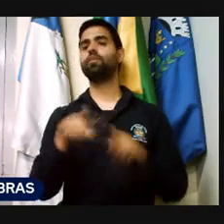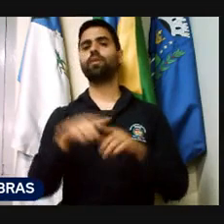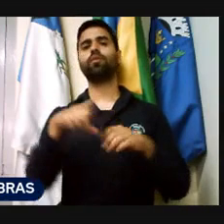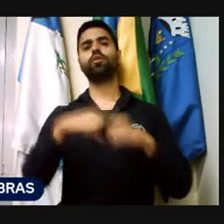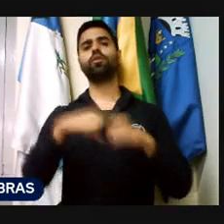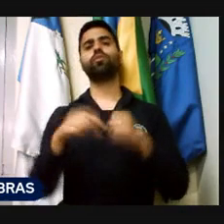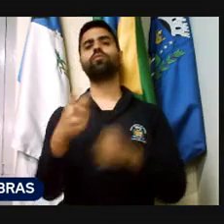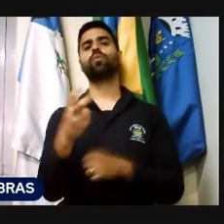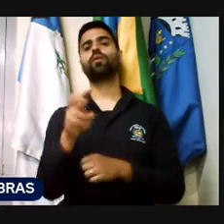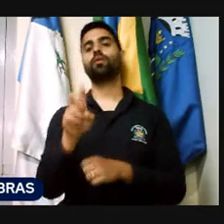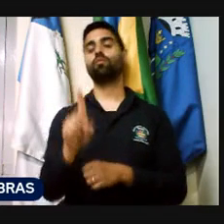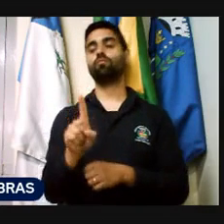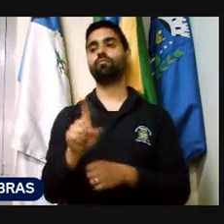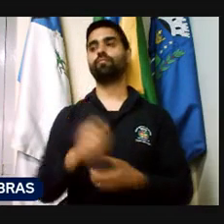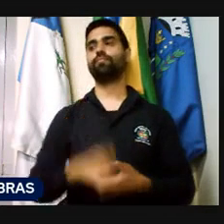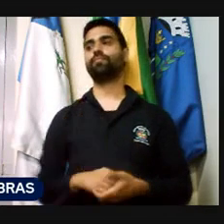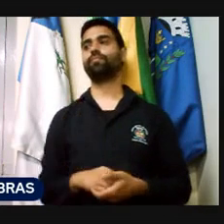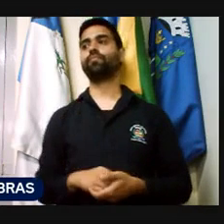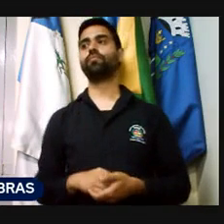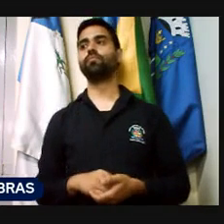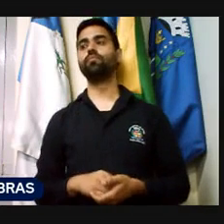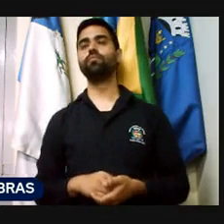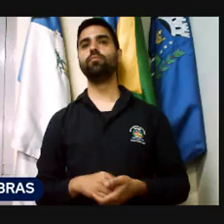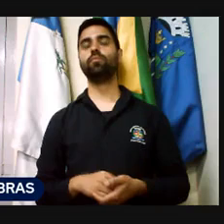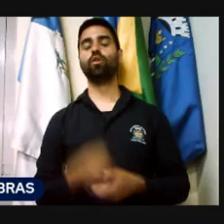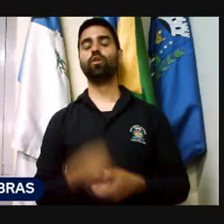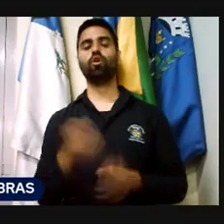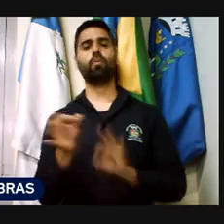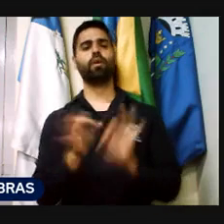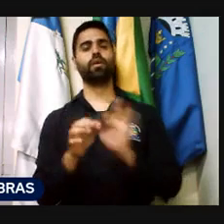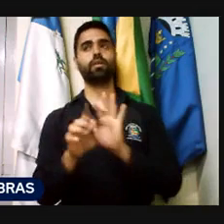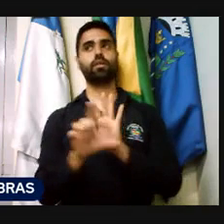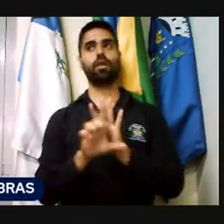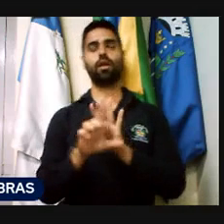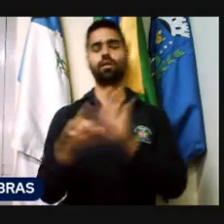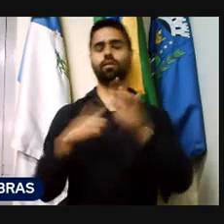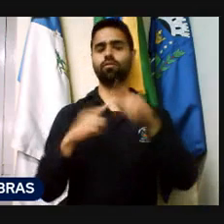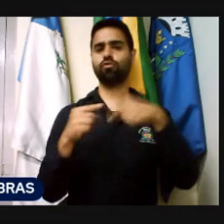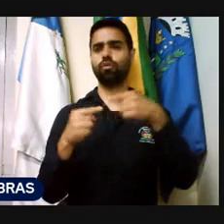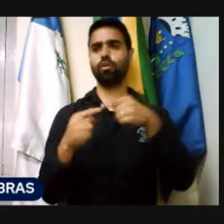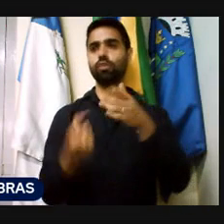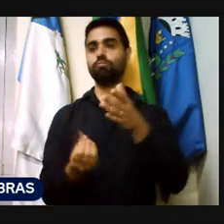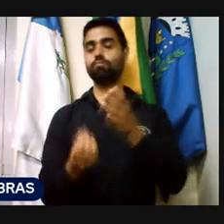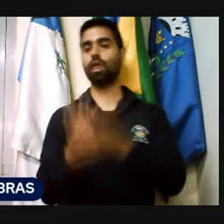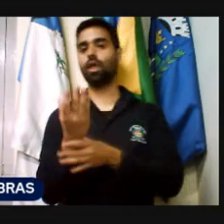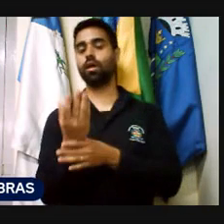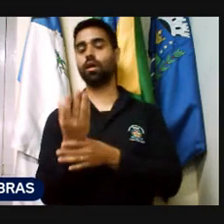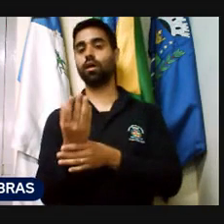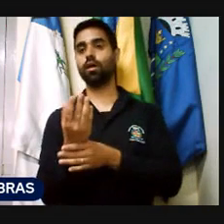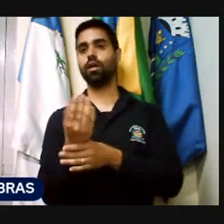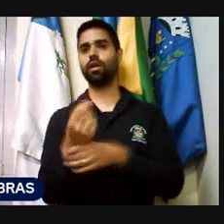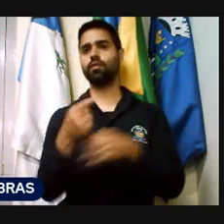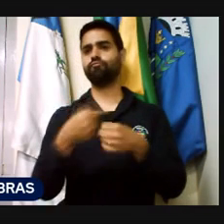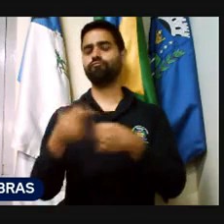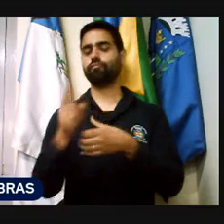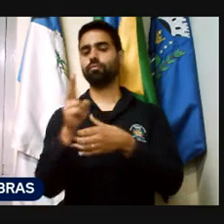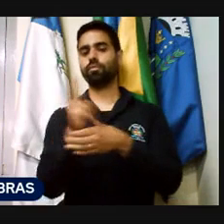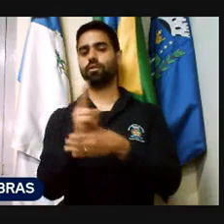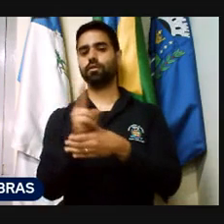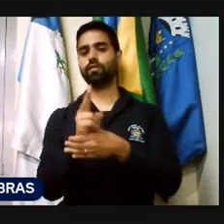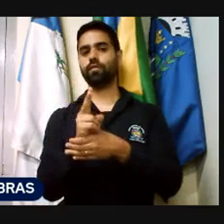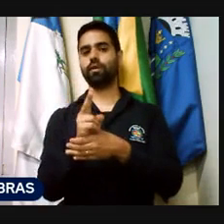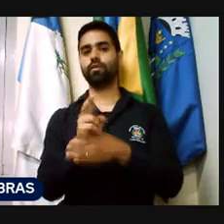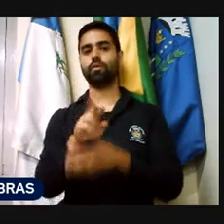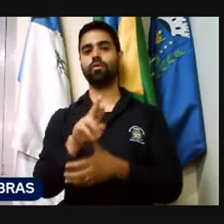51, nos termos da emenda acima apresentada. O presente projeto de lei tem por objetivo instituir, no âmbito do município de Valença,